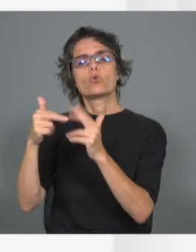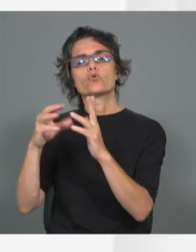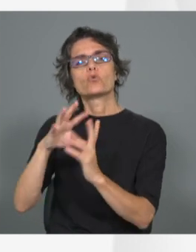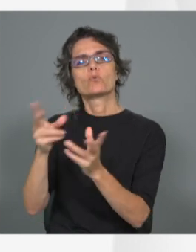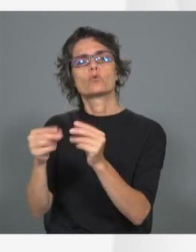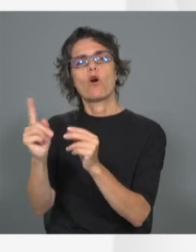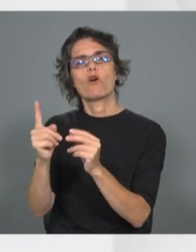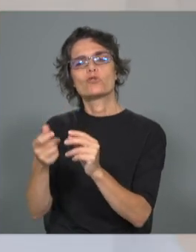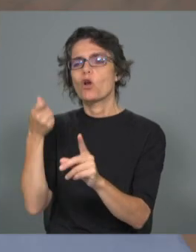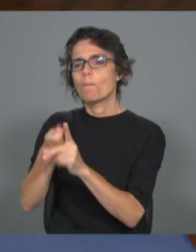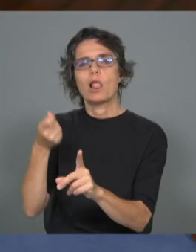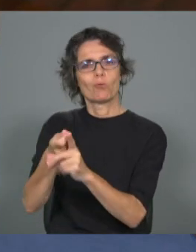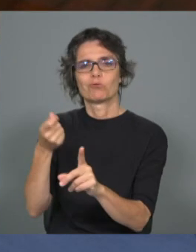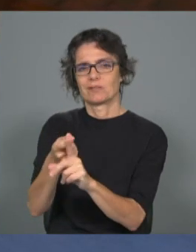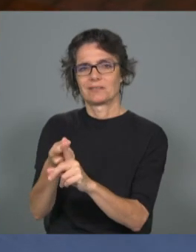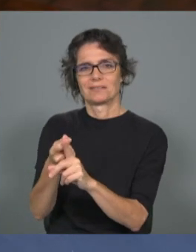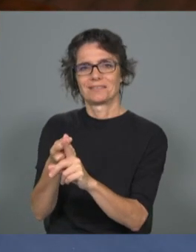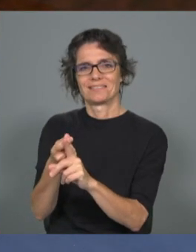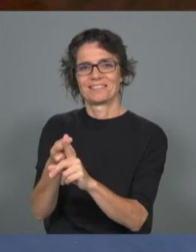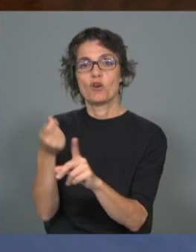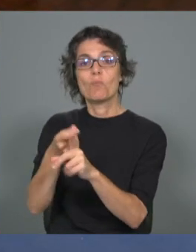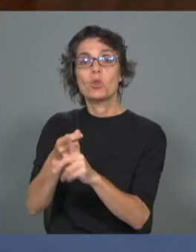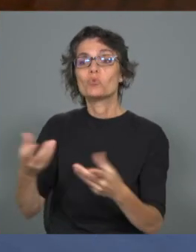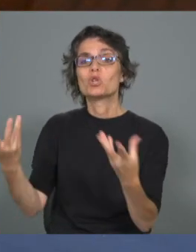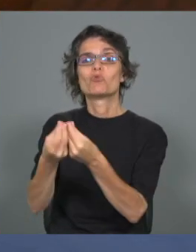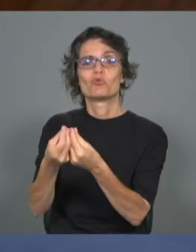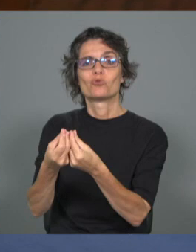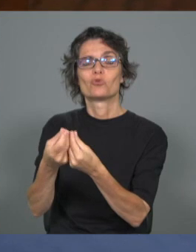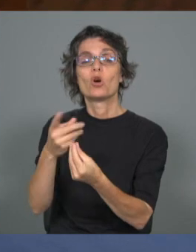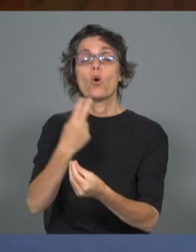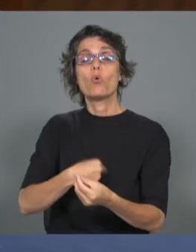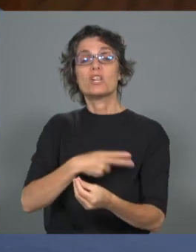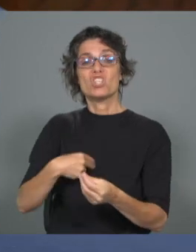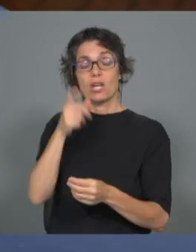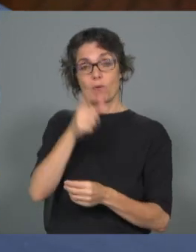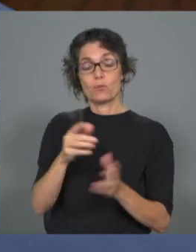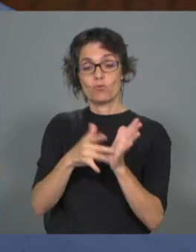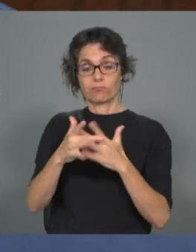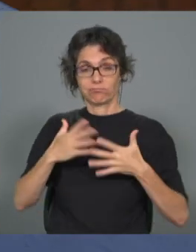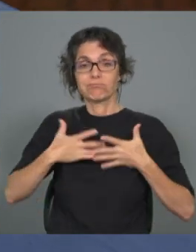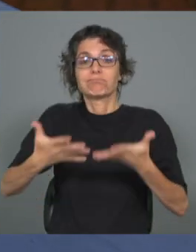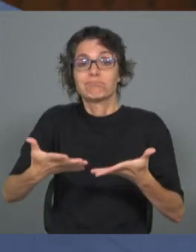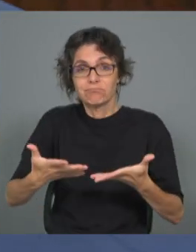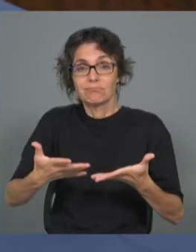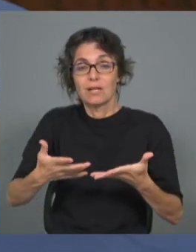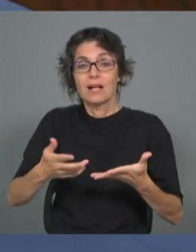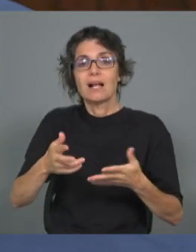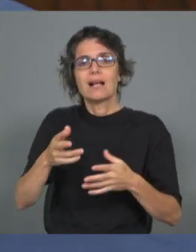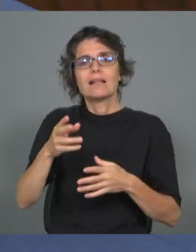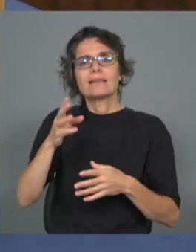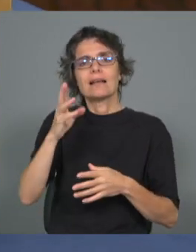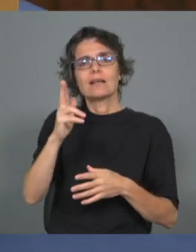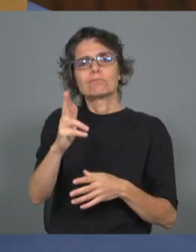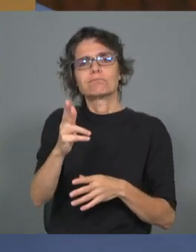E o cristão não foge da luta, com armas diferentes daquelas que destroem. As suas armas ajudam a